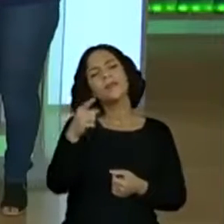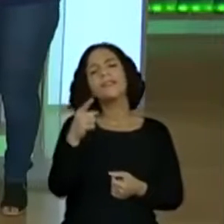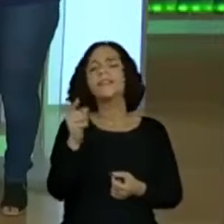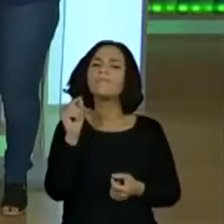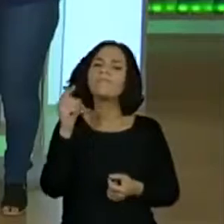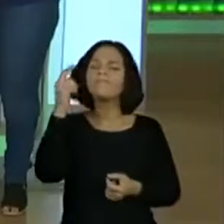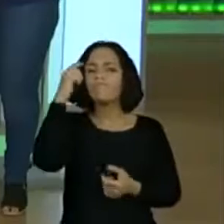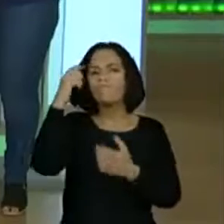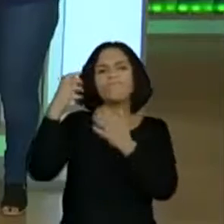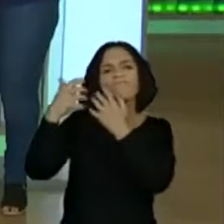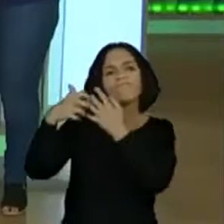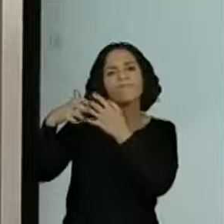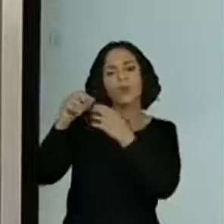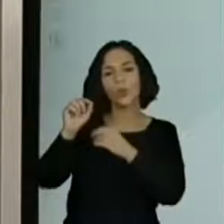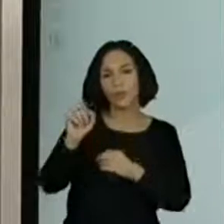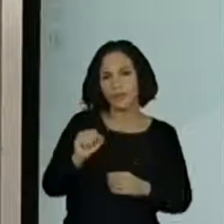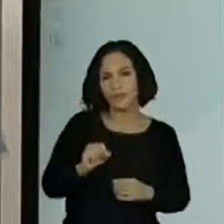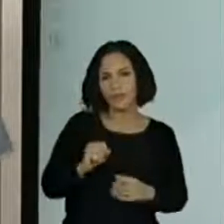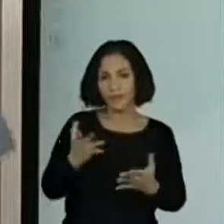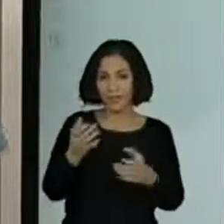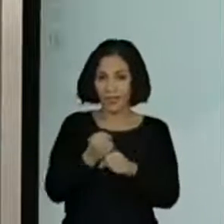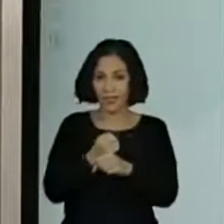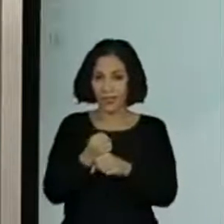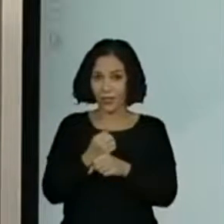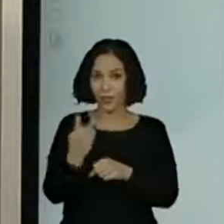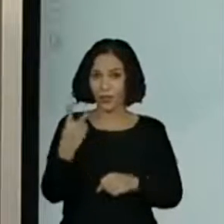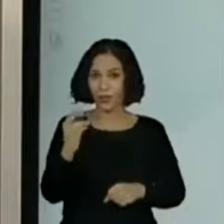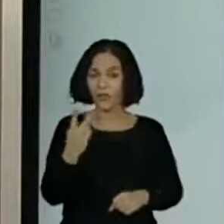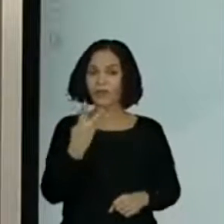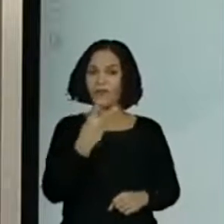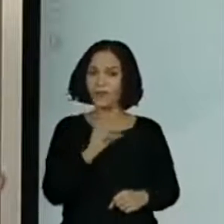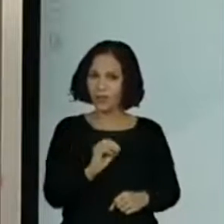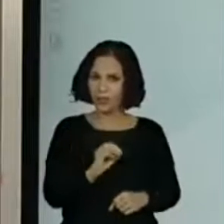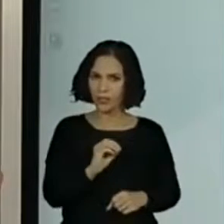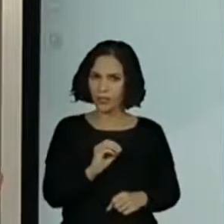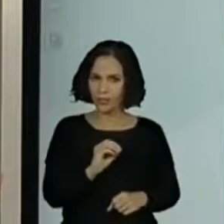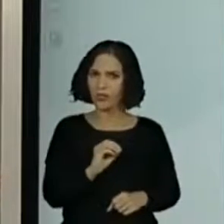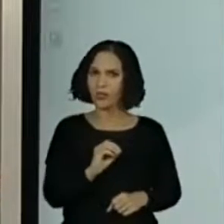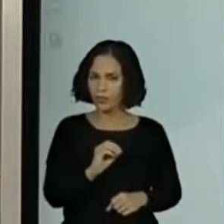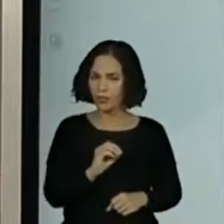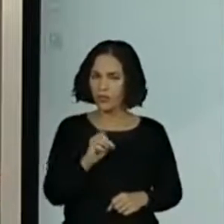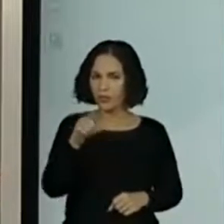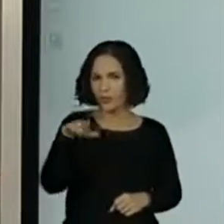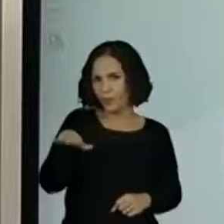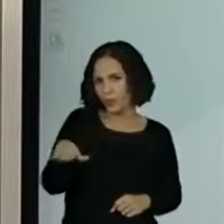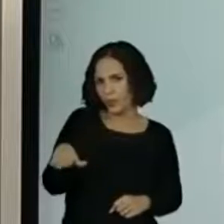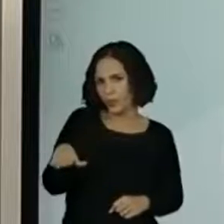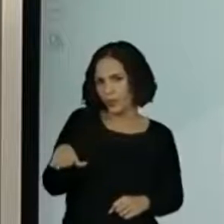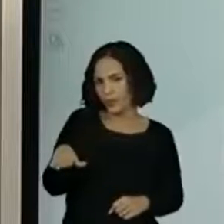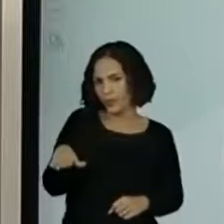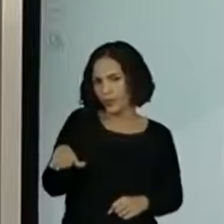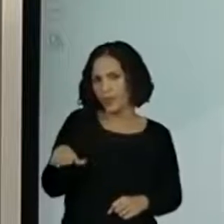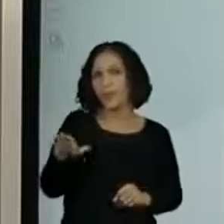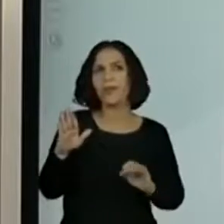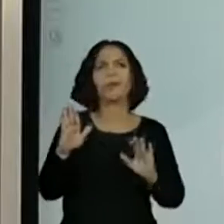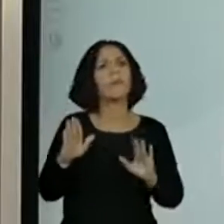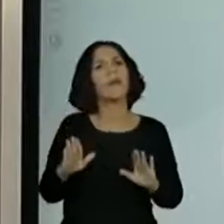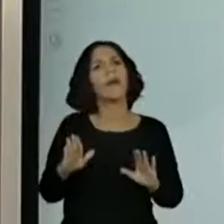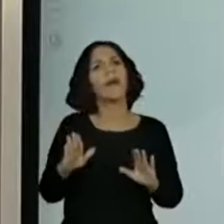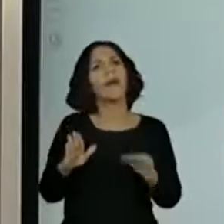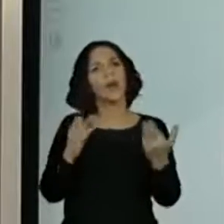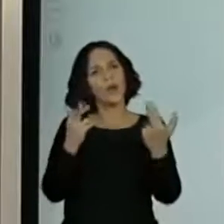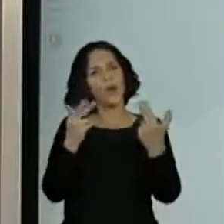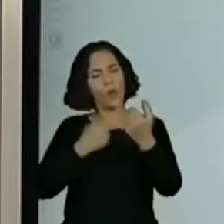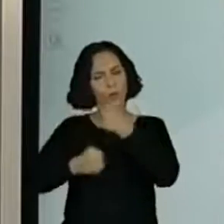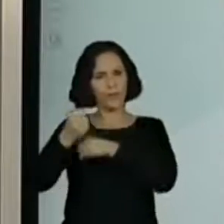para pensar? Esse ano de 2020, vocês são pequenos, mas foi igual, por exemplo, o